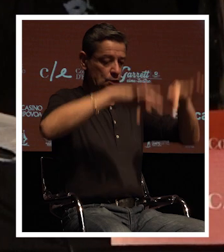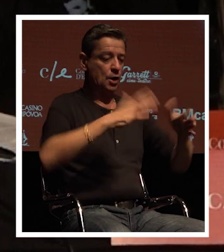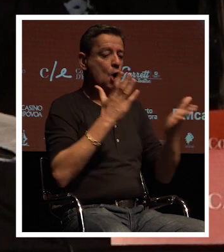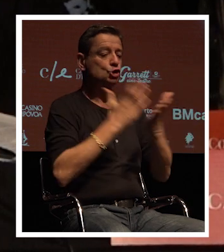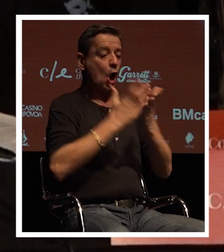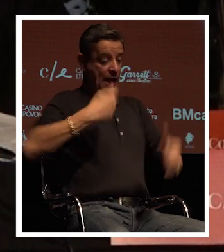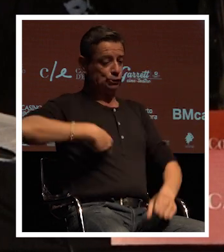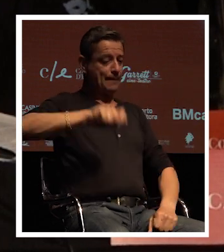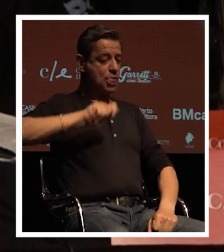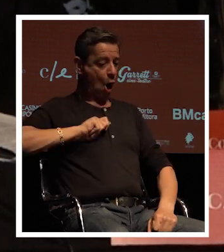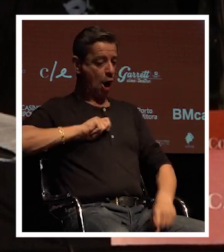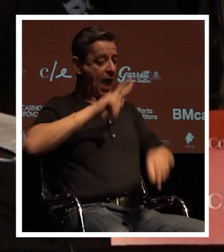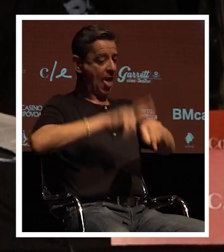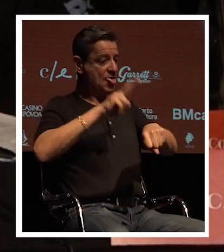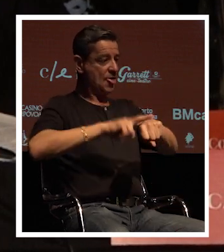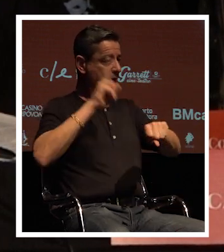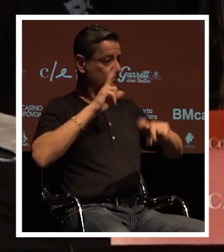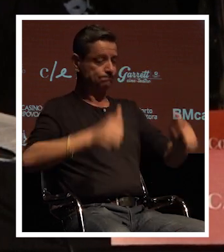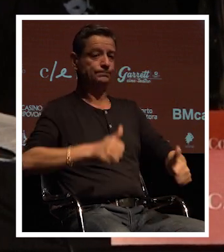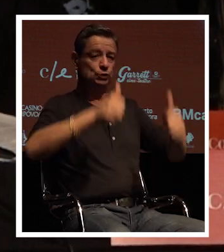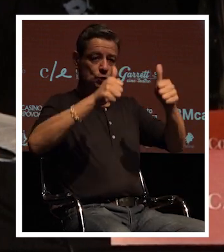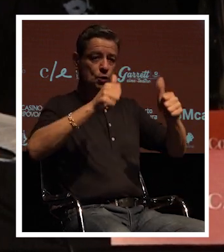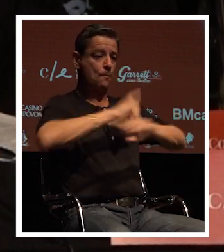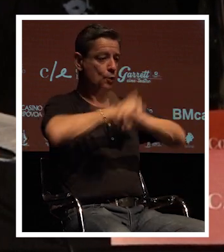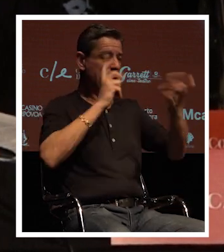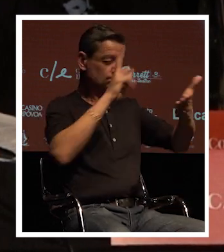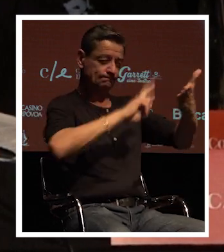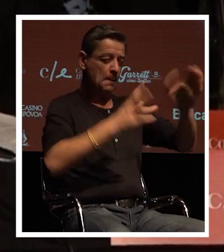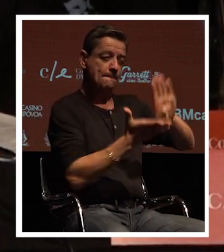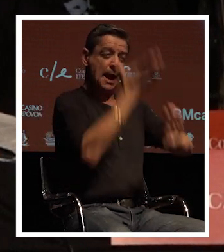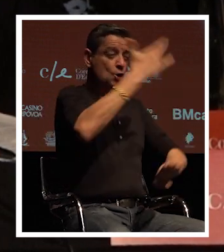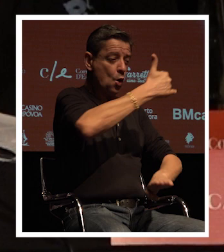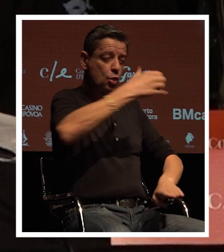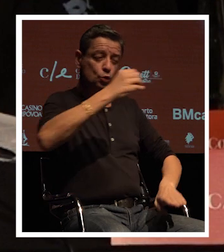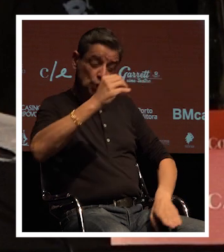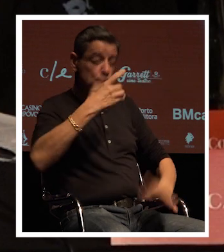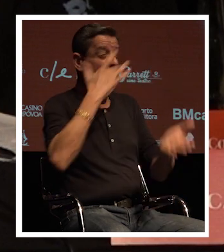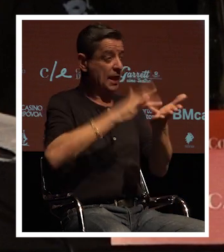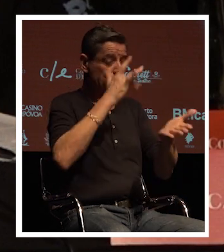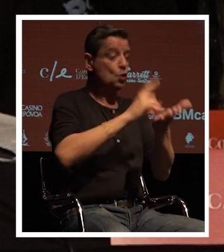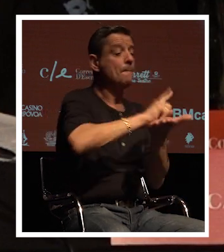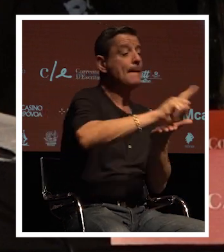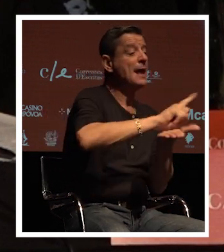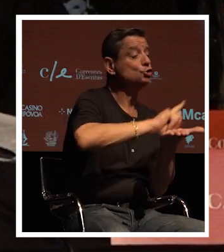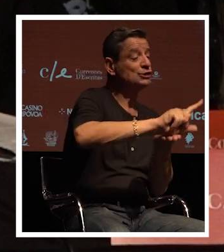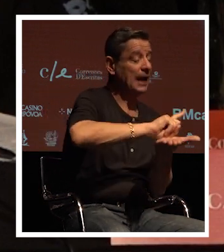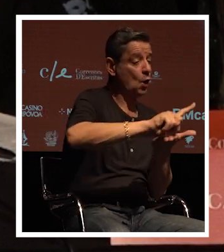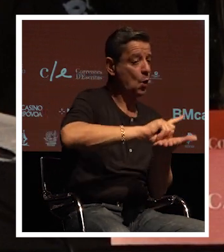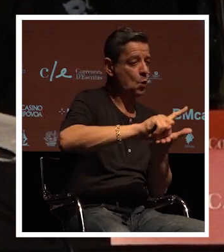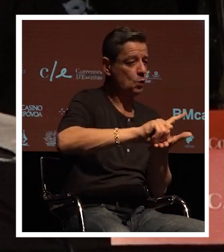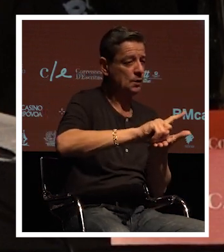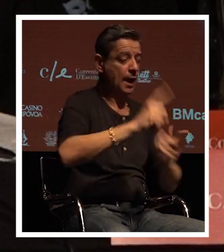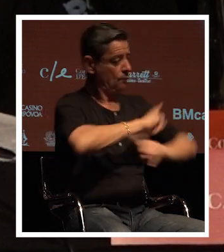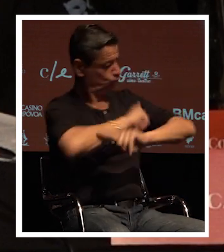escola espanhola a diretora proibiu a leitura de mais de 200 livros pelos alunos do primeiro ciclo não se Riam entre os